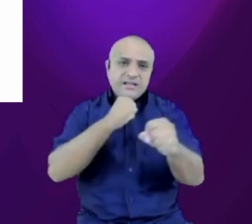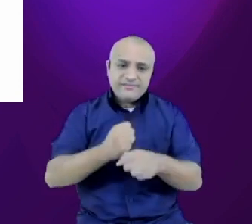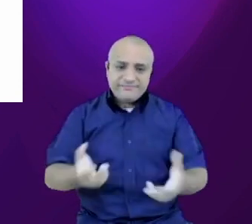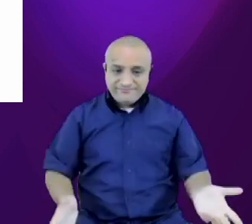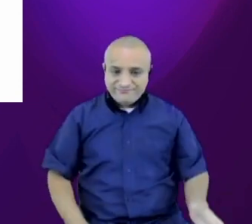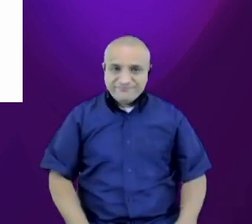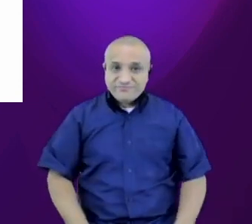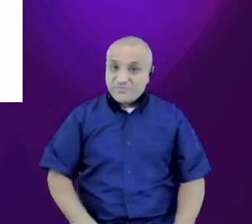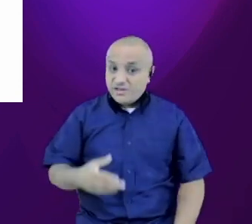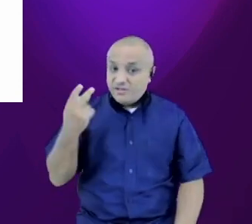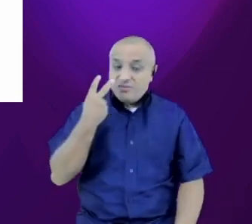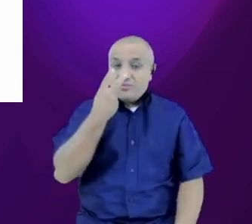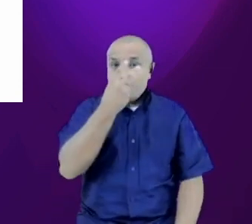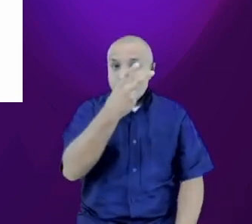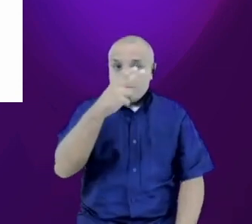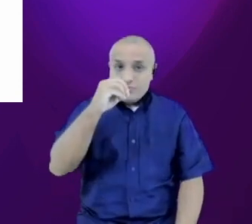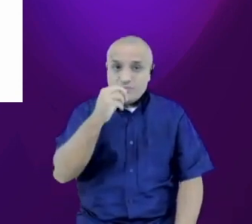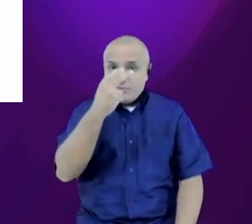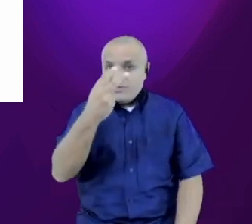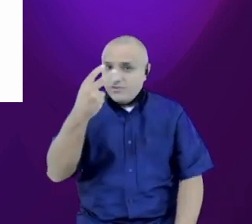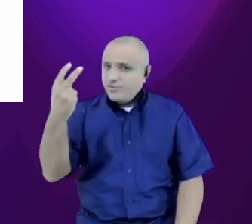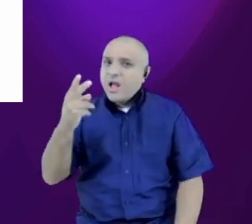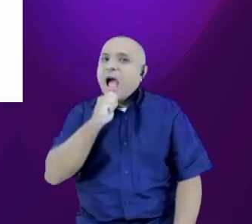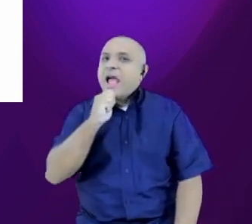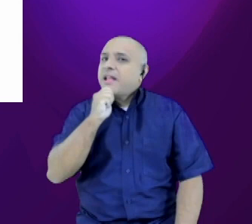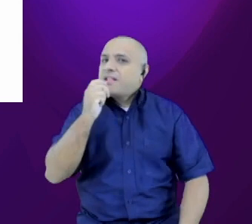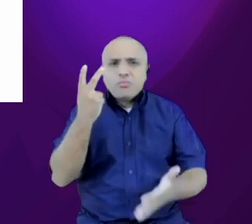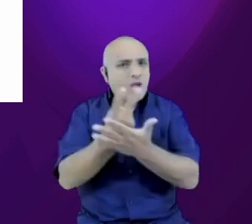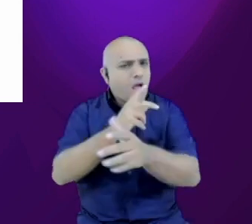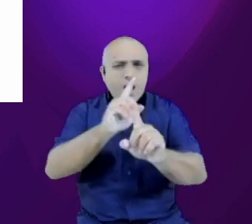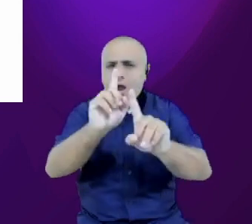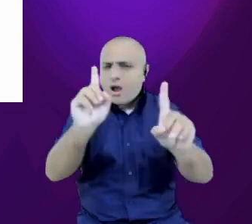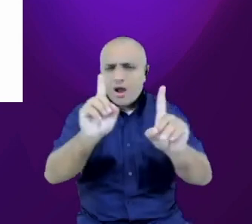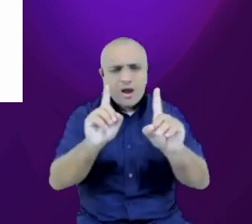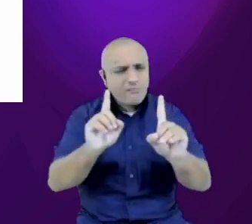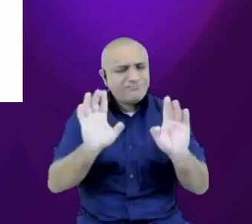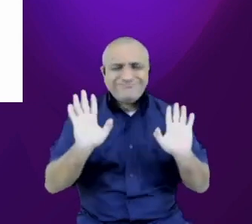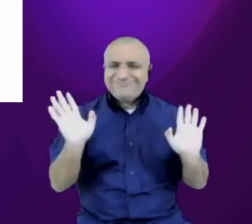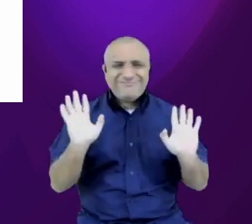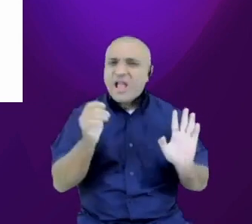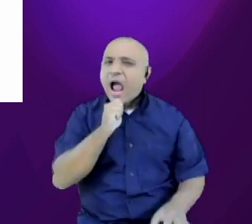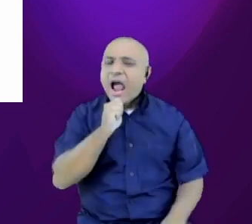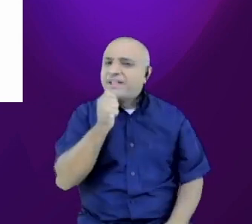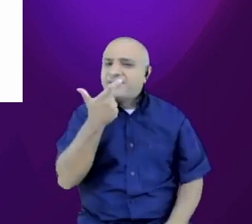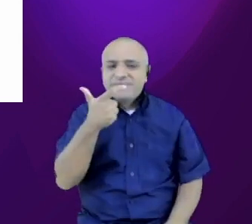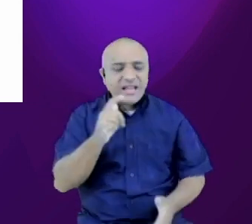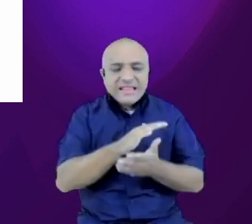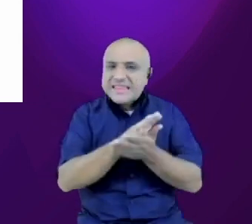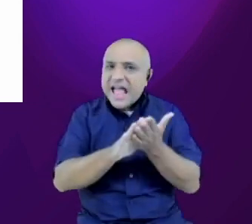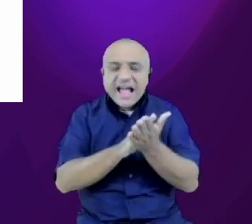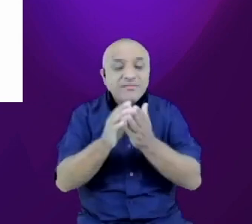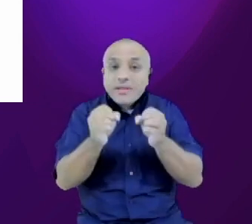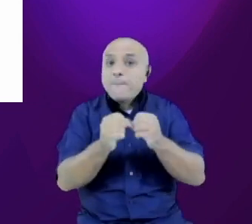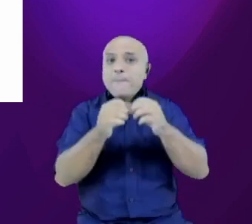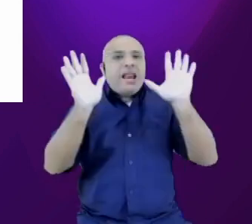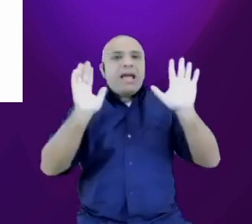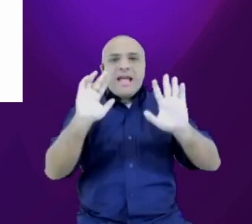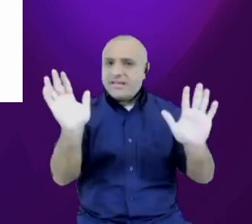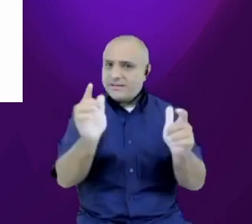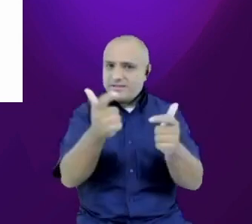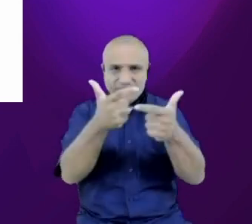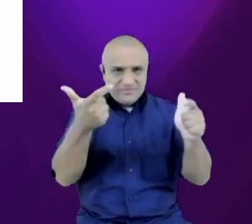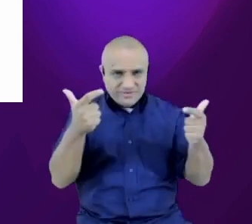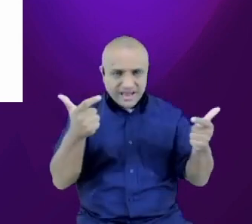Isso em 2022 não ocorreu ainda, e a gente percebe que não existe nada, nenhum milagre. Tá?